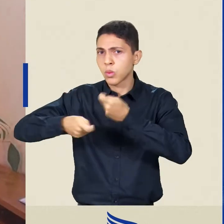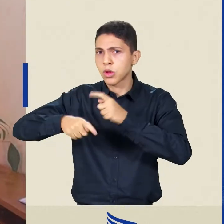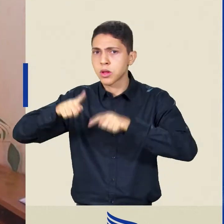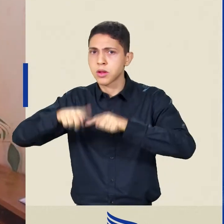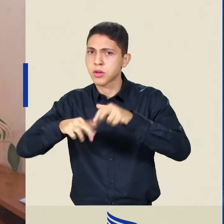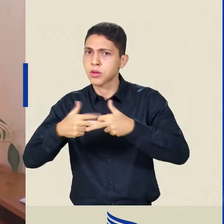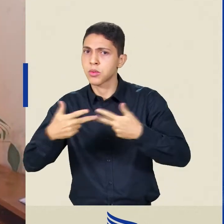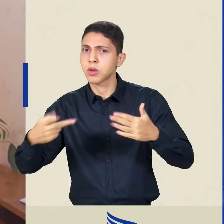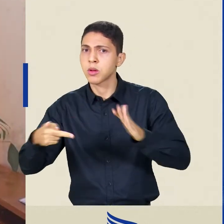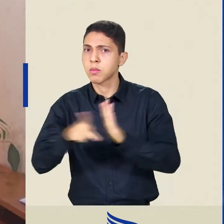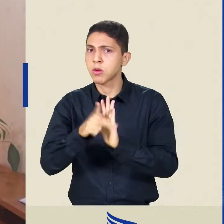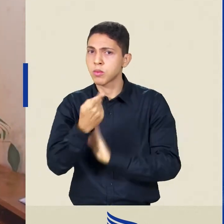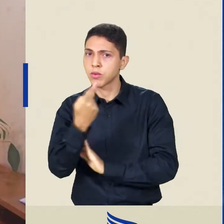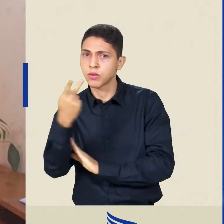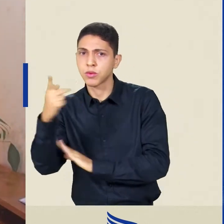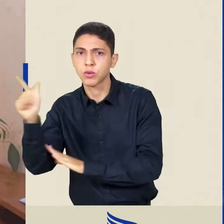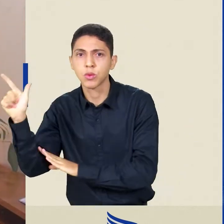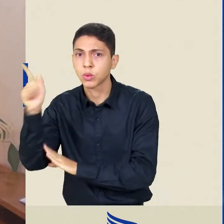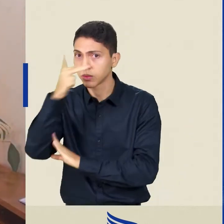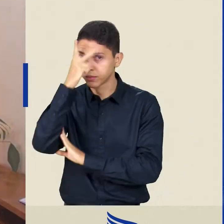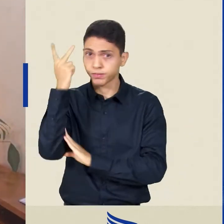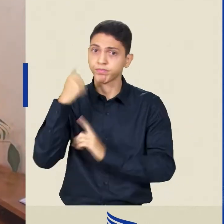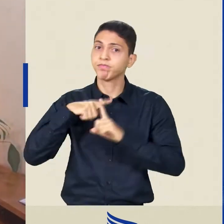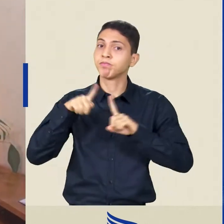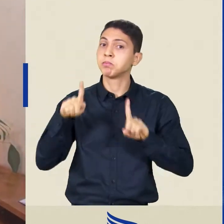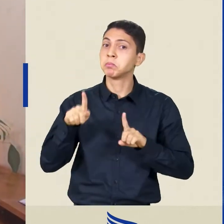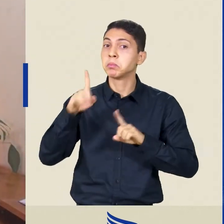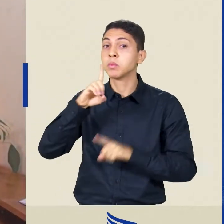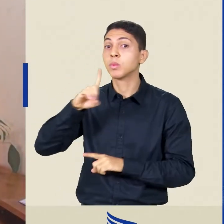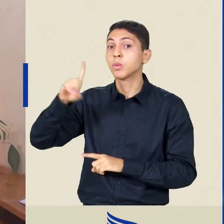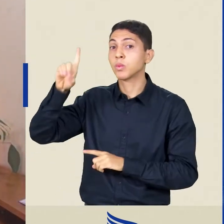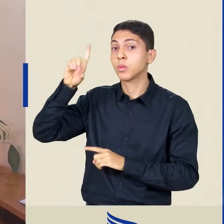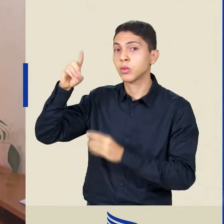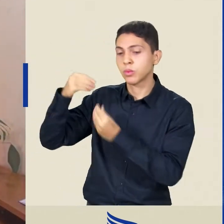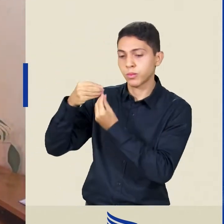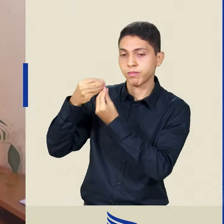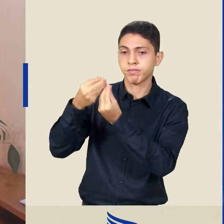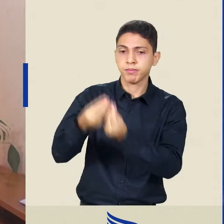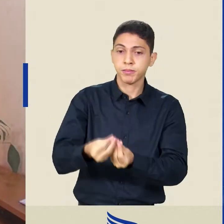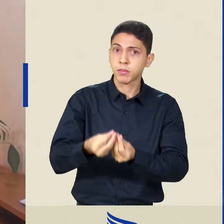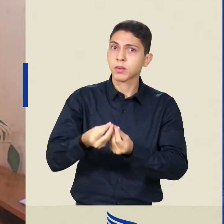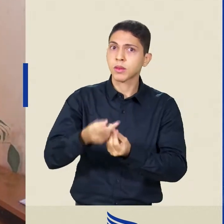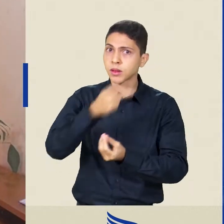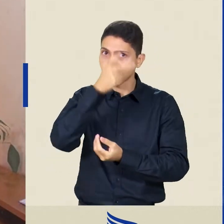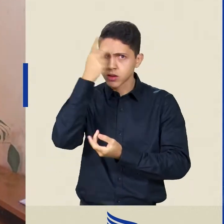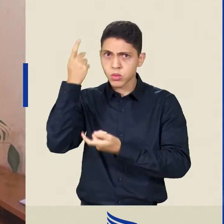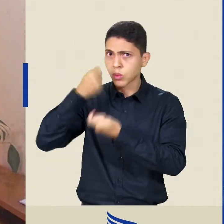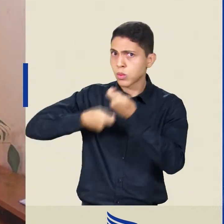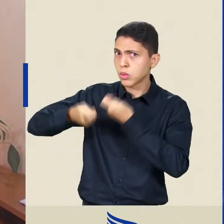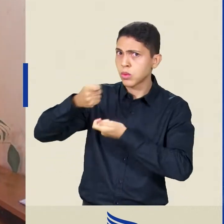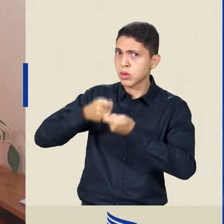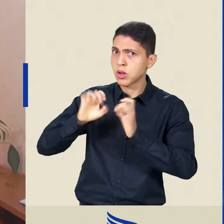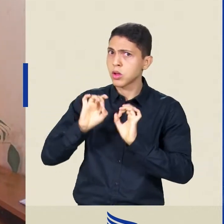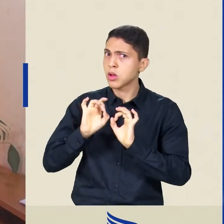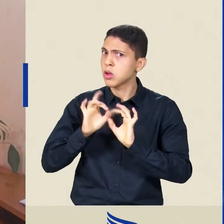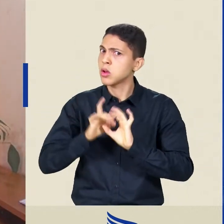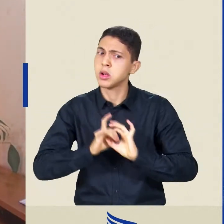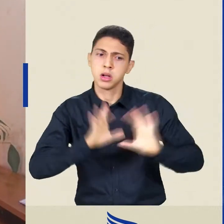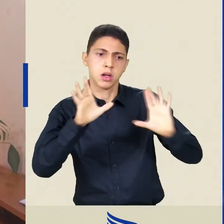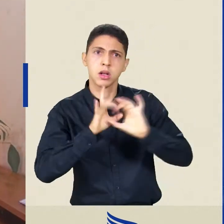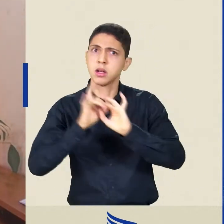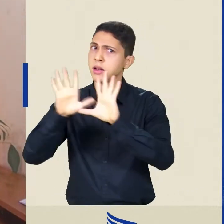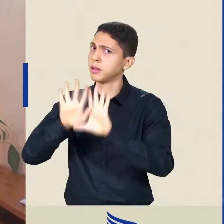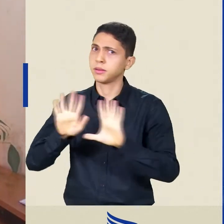pertencem, mas que lhe foram confiados pelo Senhor. O mordomo não pode fazer o que quer. Não pode, por